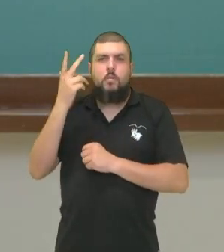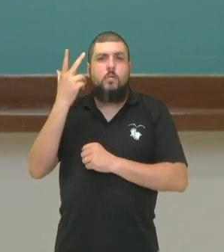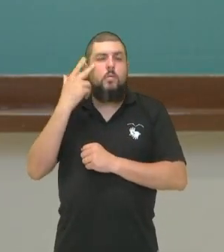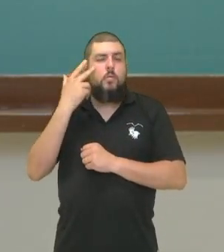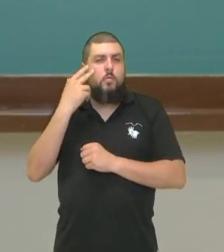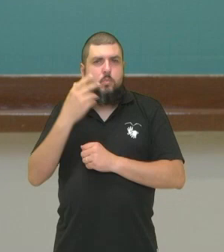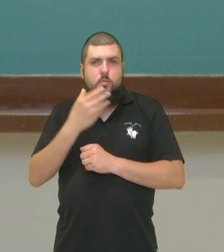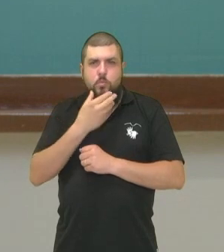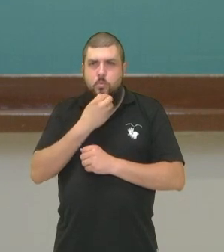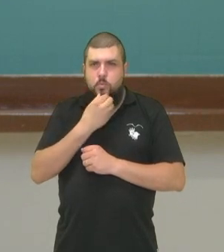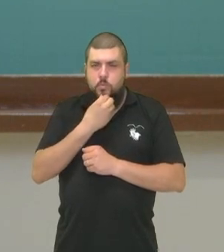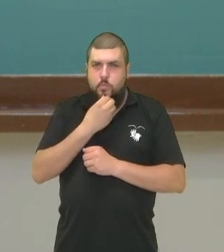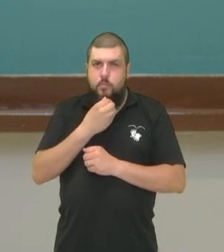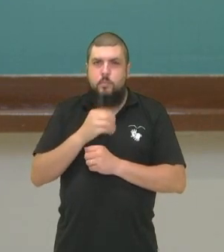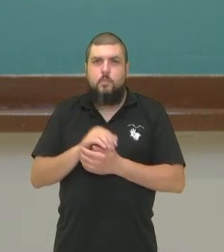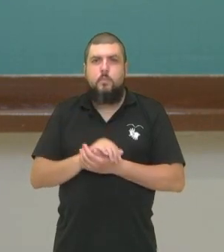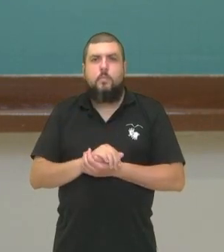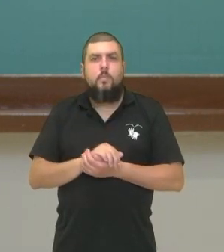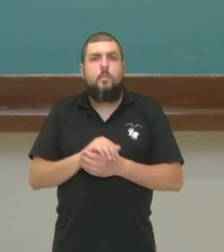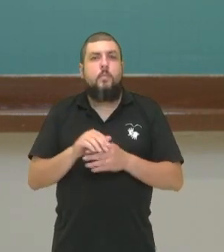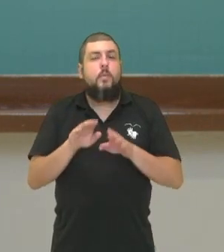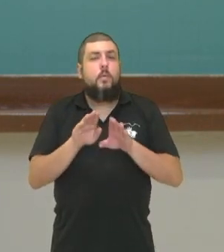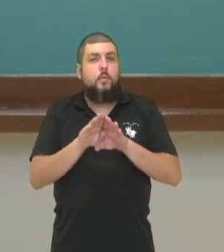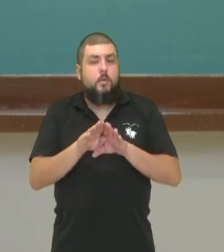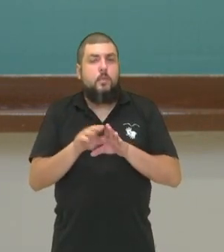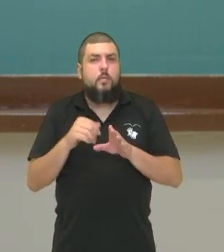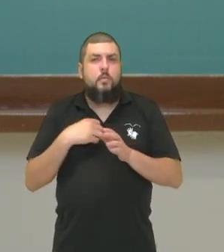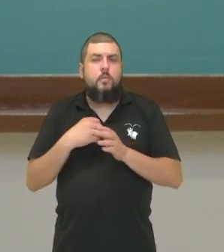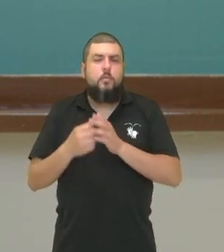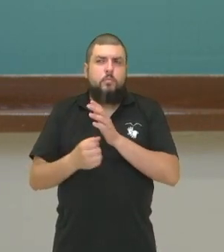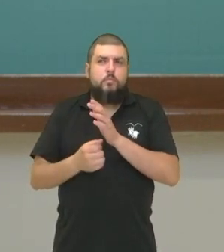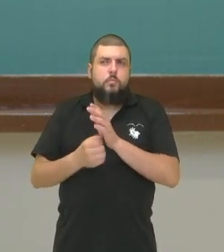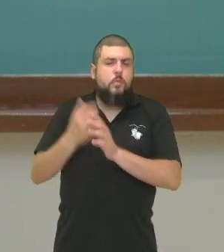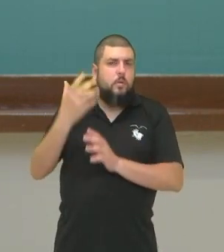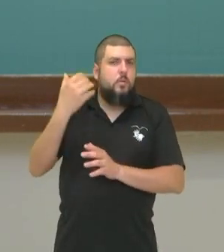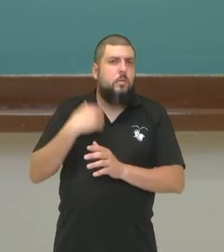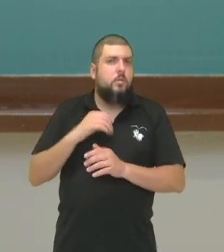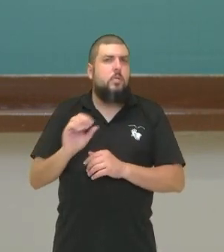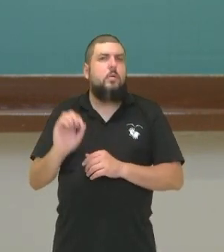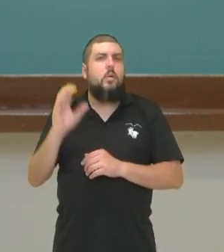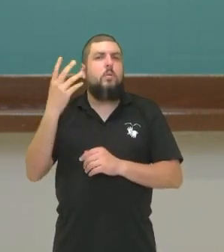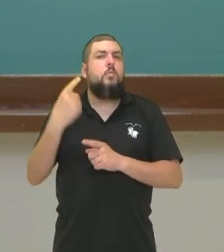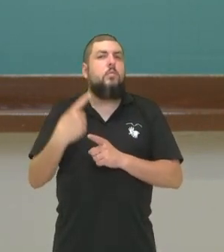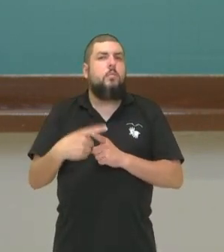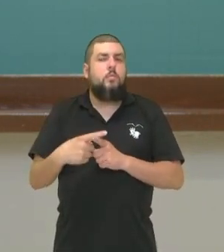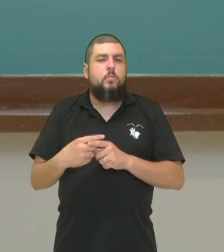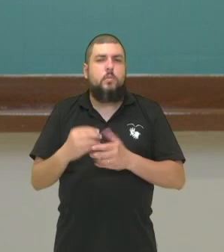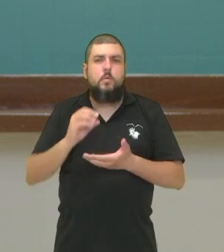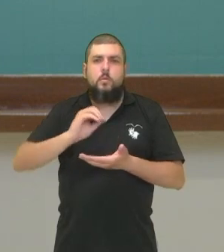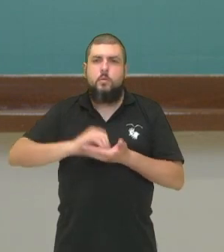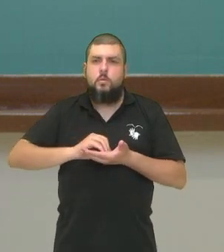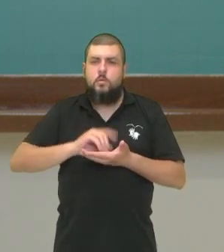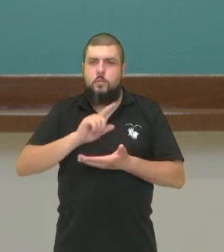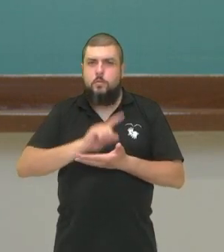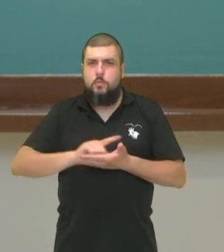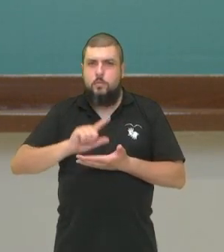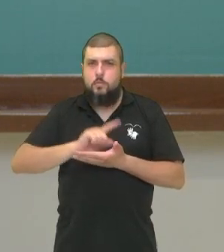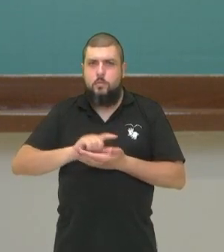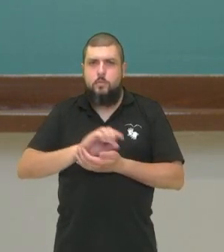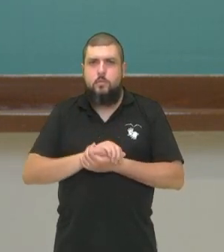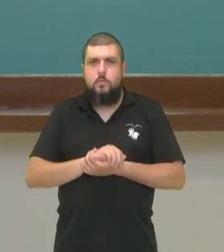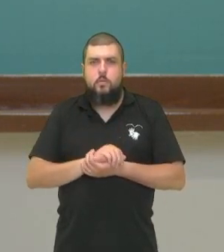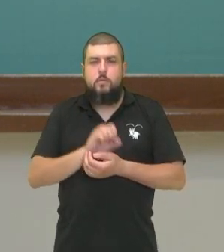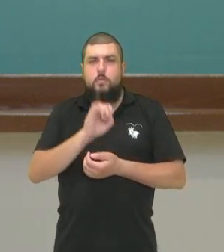homens. E muitas vezes ele ocorre por falta de higiene. Se o homem não tem um